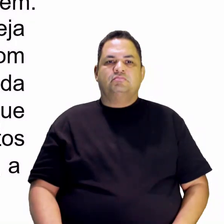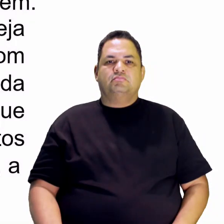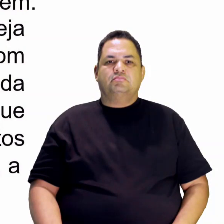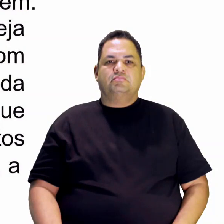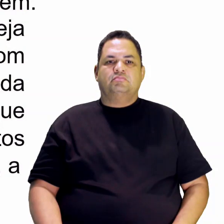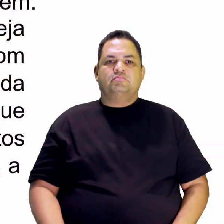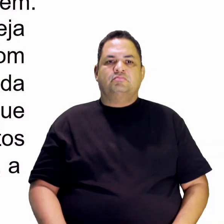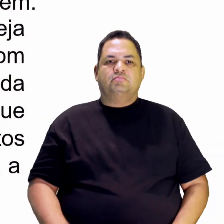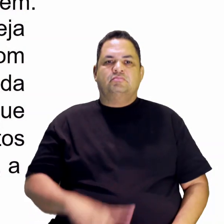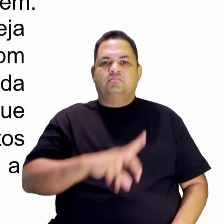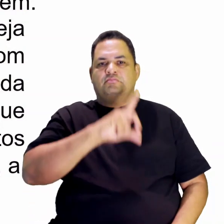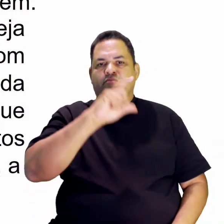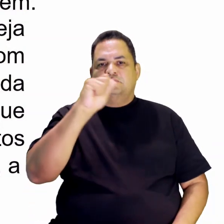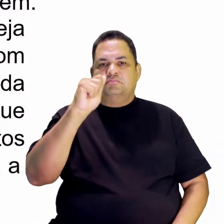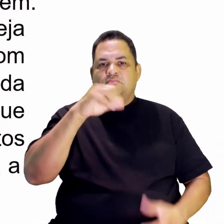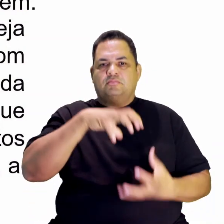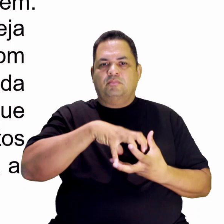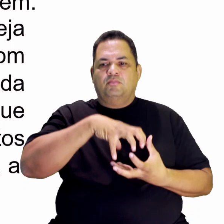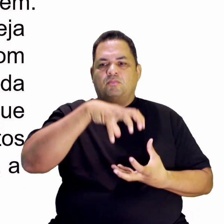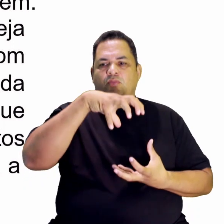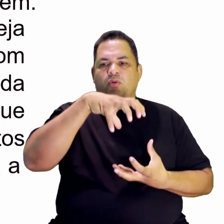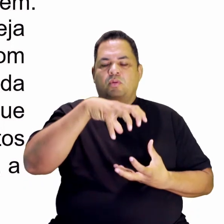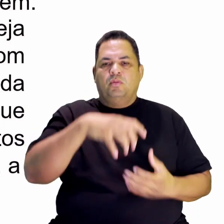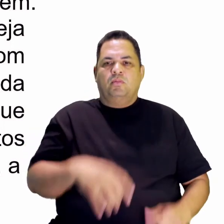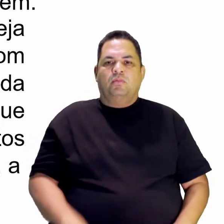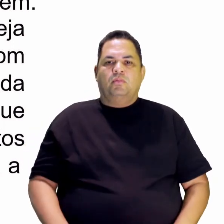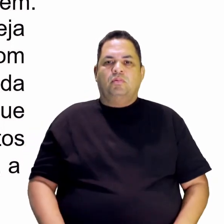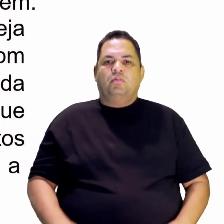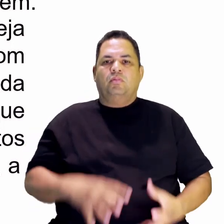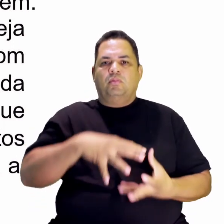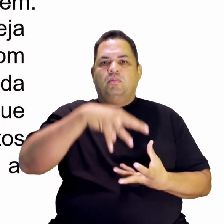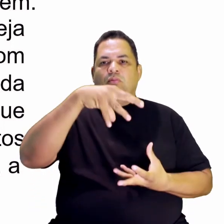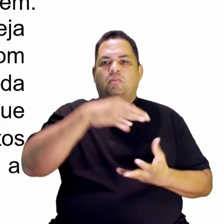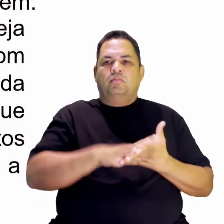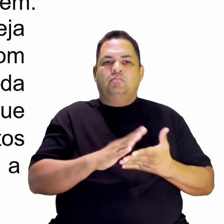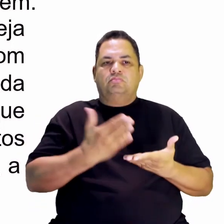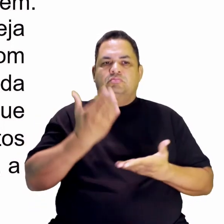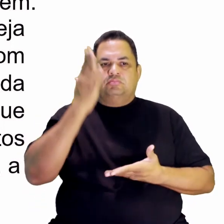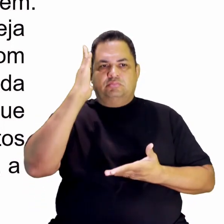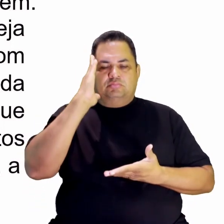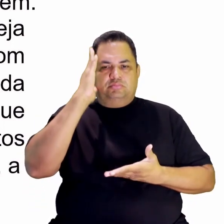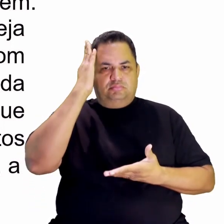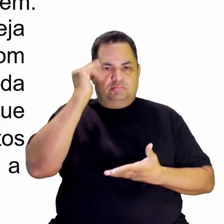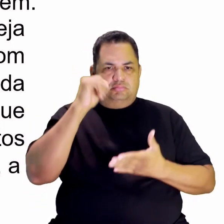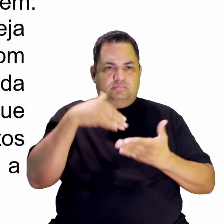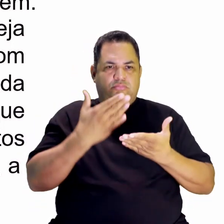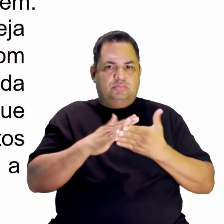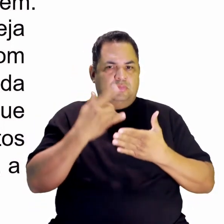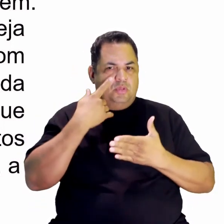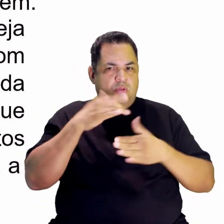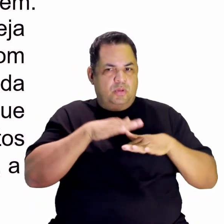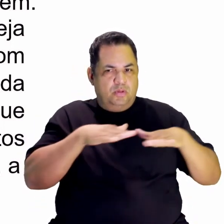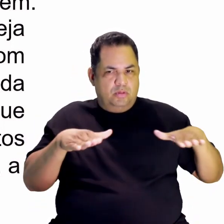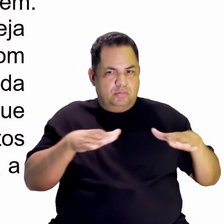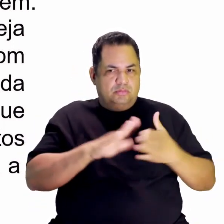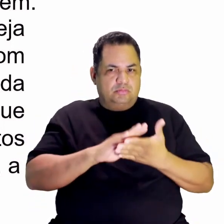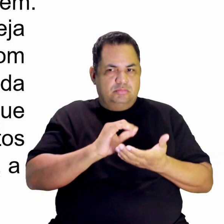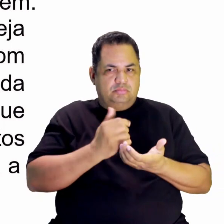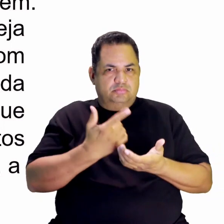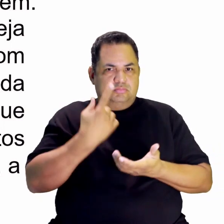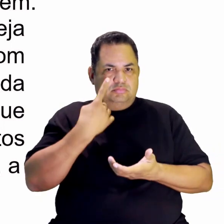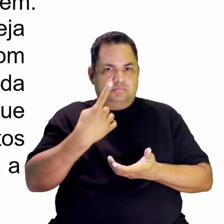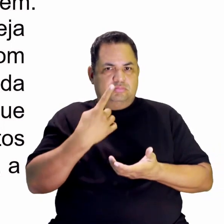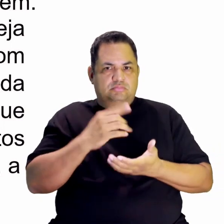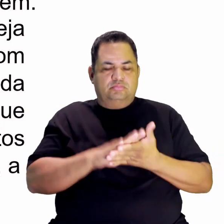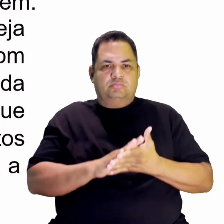Dia do idoso. Acabei de falar na aula sobre o idoso, né? Descubra os tipos de pisos que aliam segurança e praticidade. Por